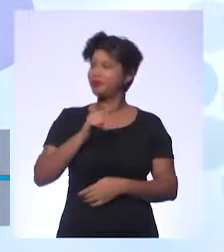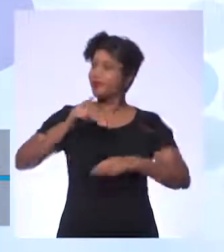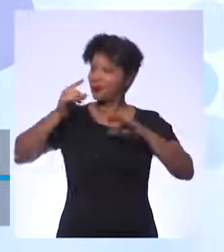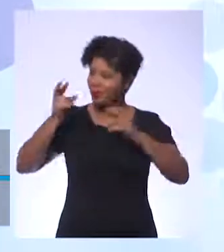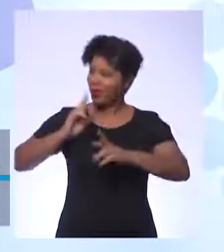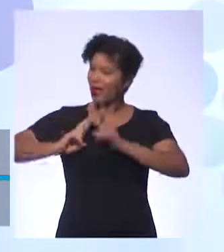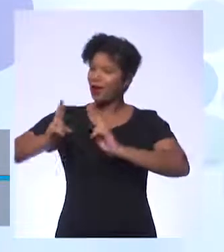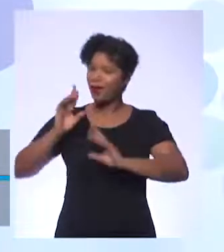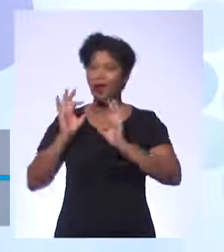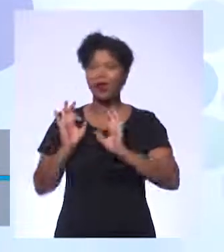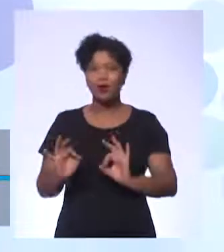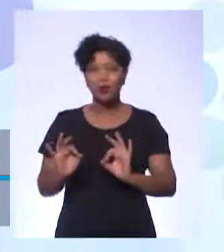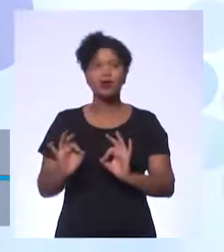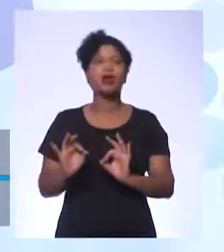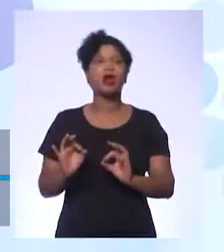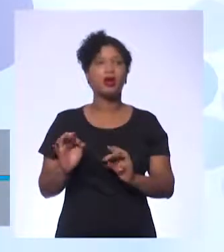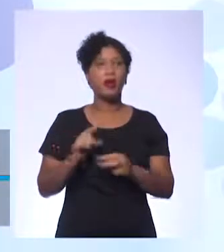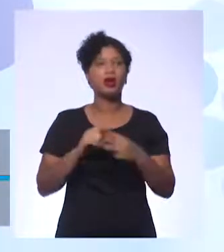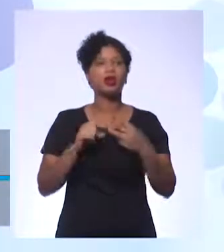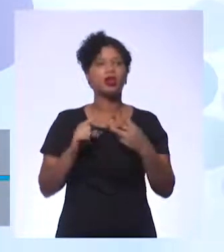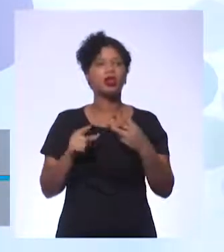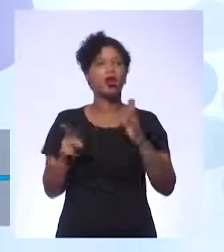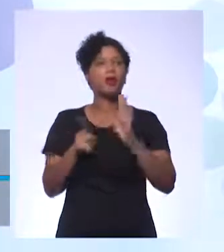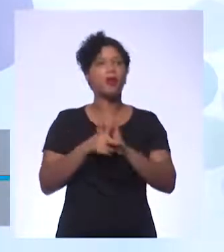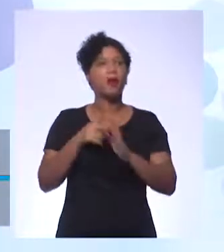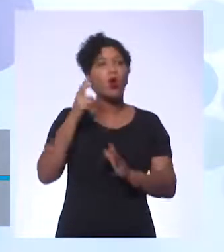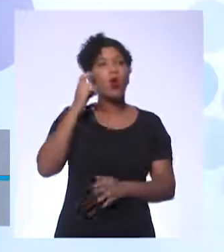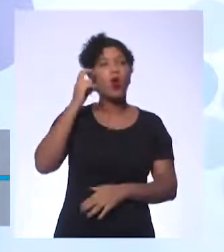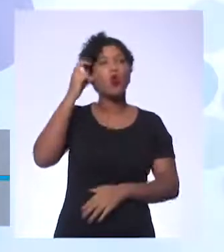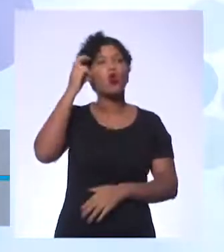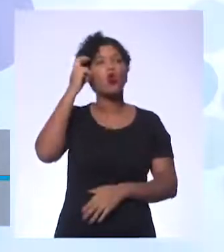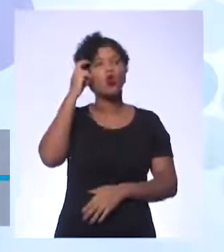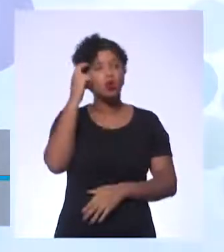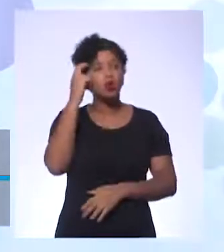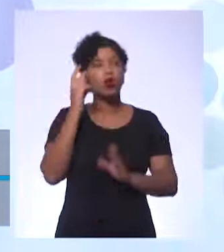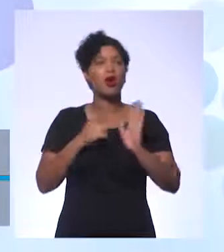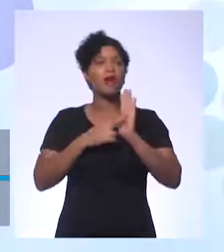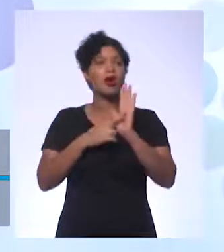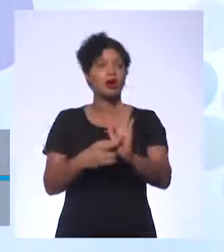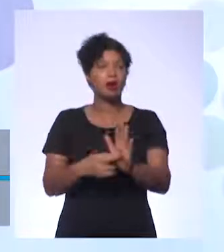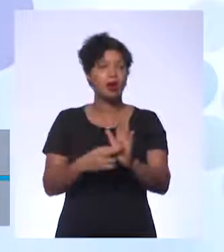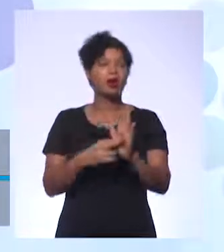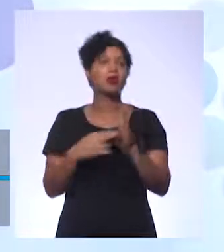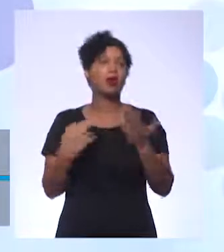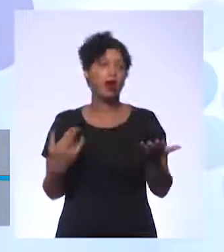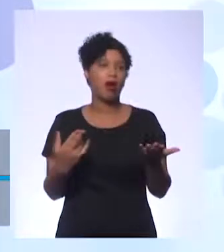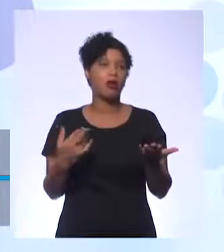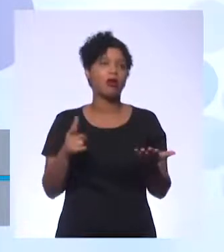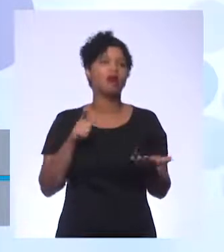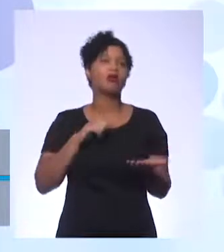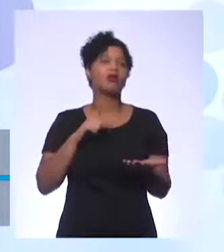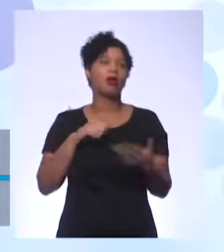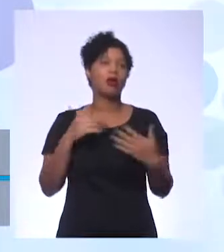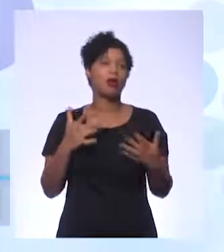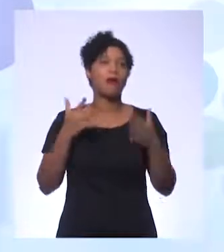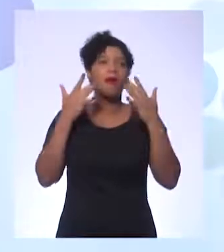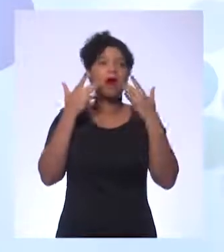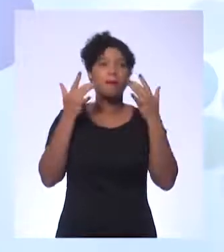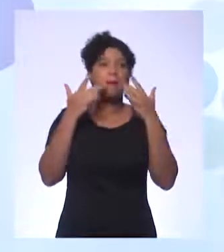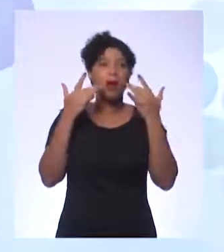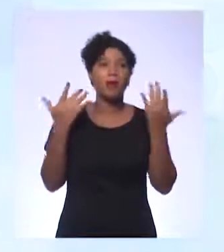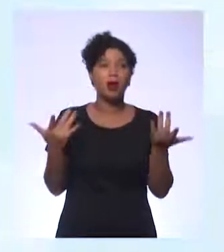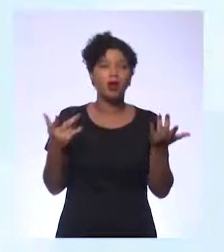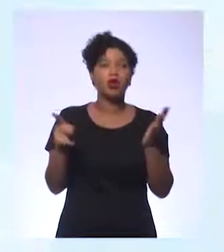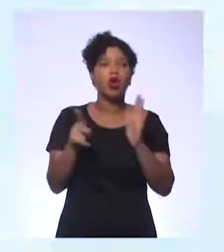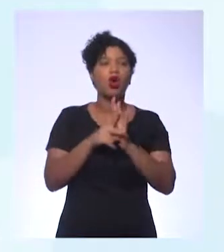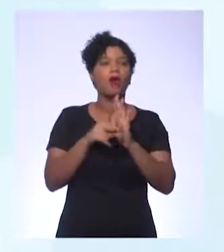imagens representam aí algo relacionado à nossa cultura. No contexto aí tem uma imagem para apresentação teatral, tem uma imagem aí para a